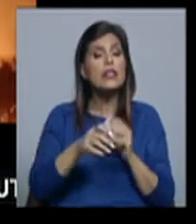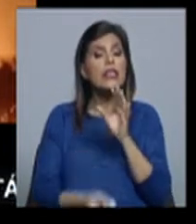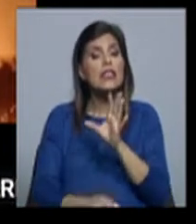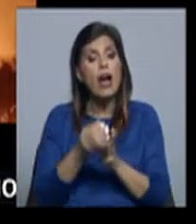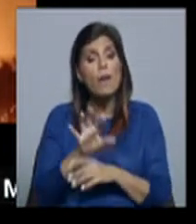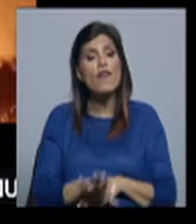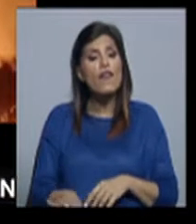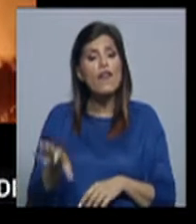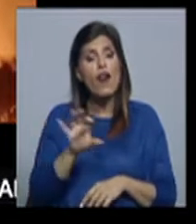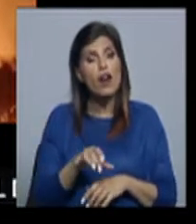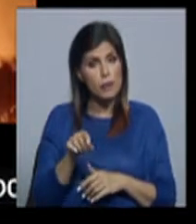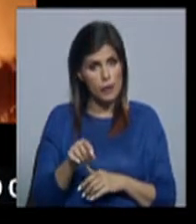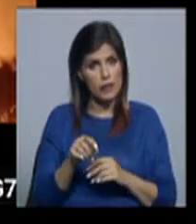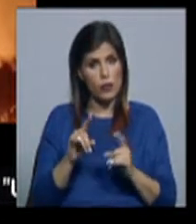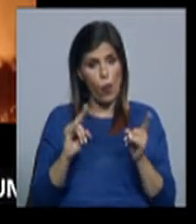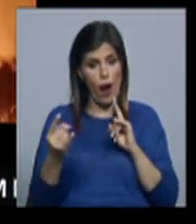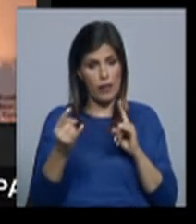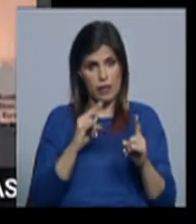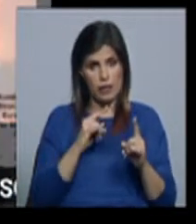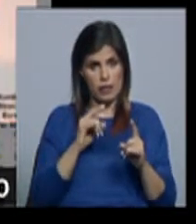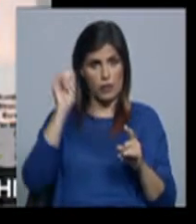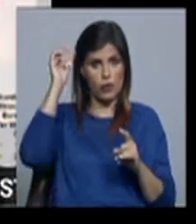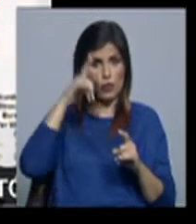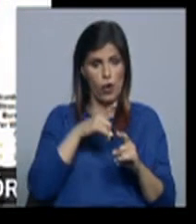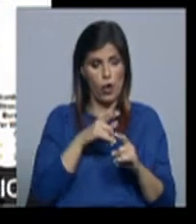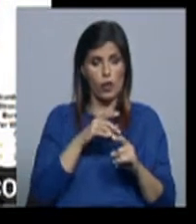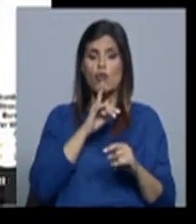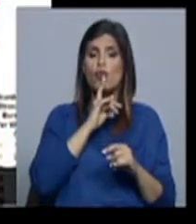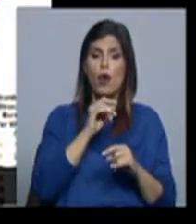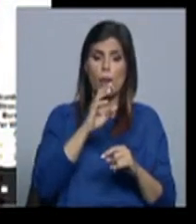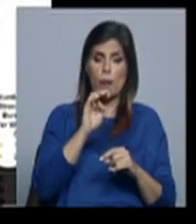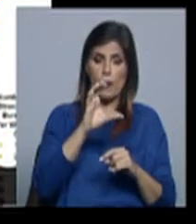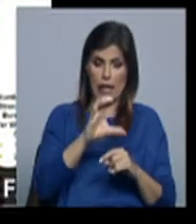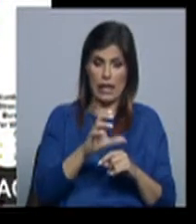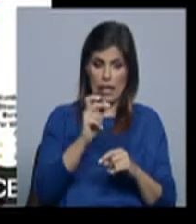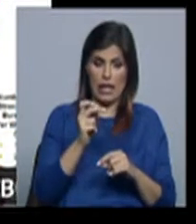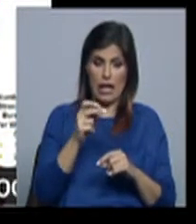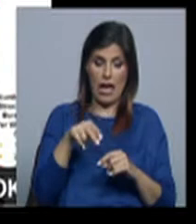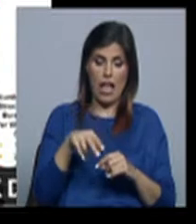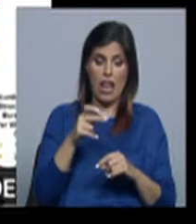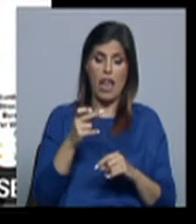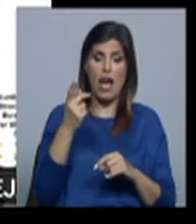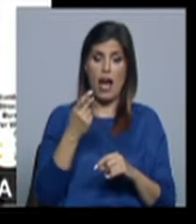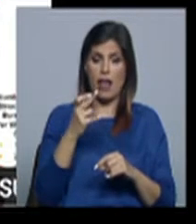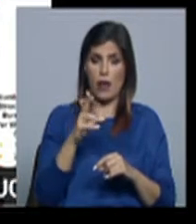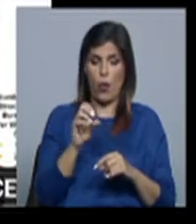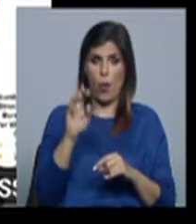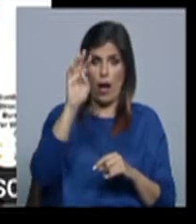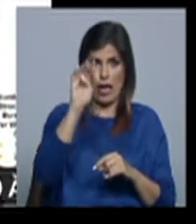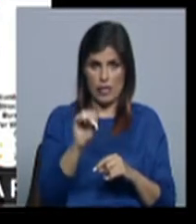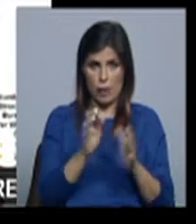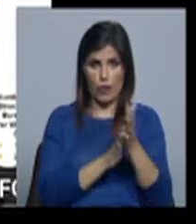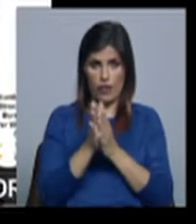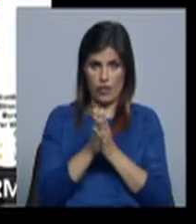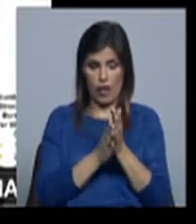versão wireless solar, chamado Canário S, que é neste momento utilizado precisamente, olha, por